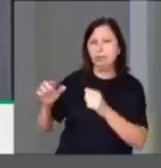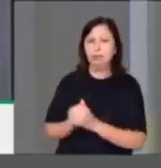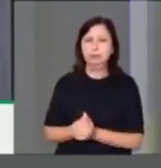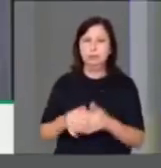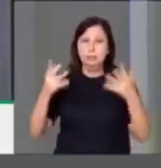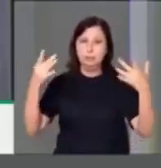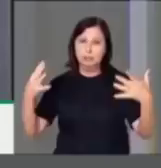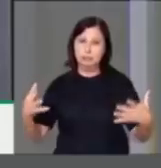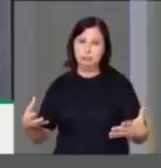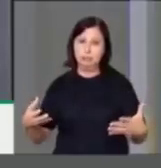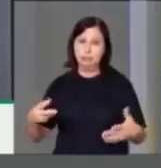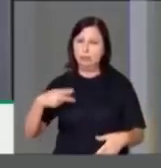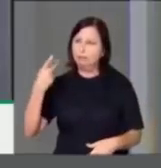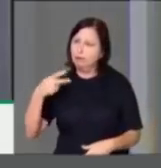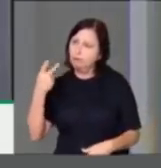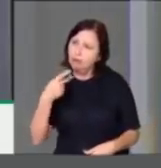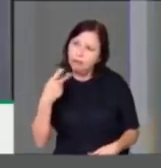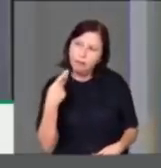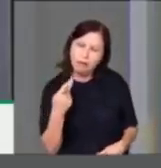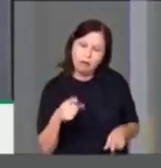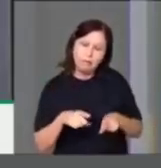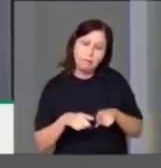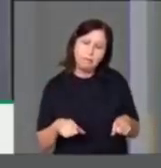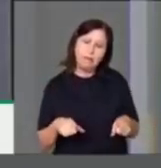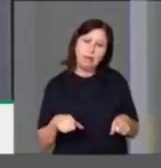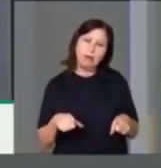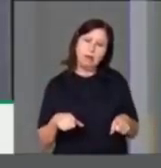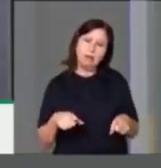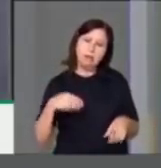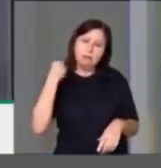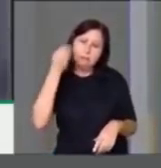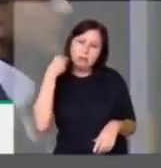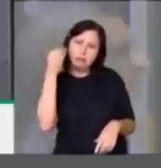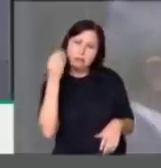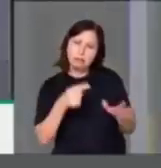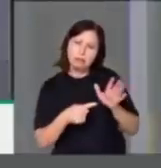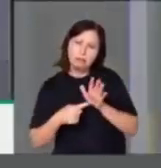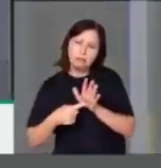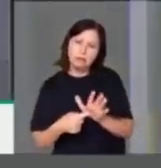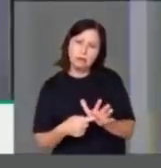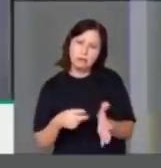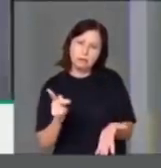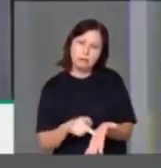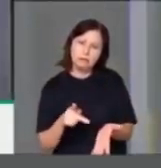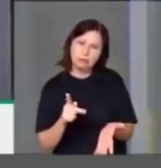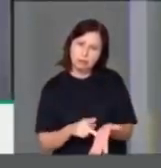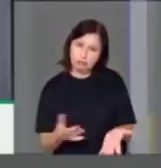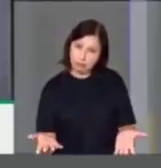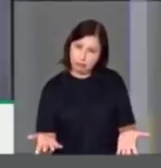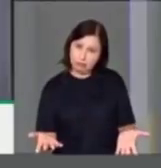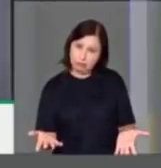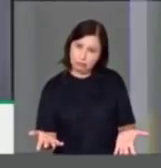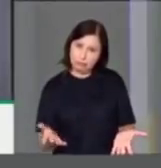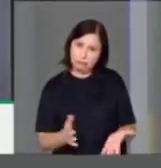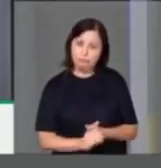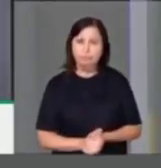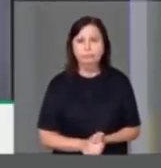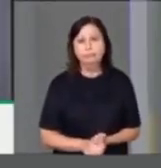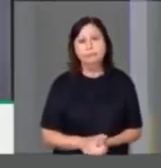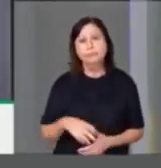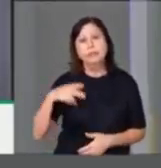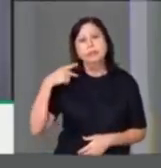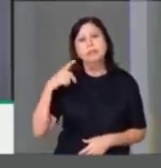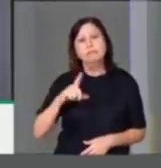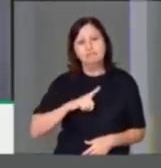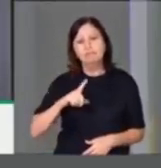exemplo, só o exemplo, arrasta. Porque esses parlamentares que se dizem, né,